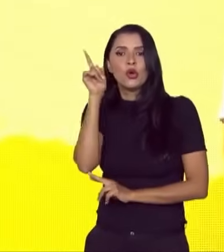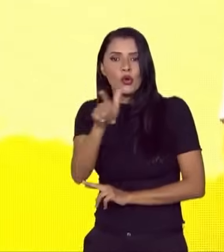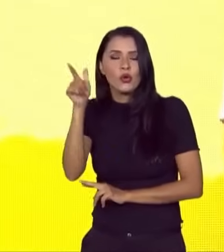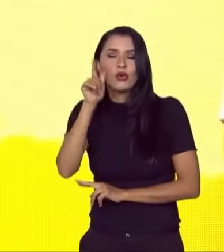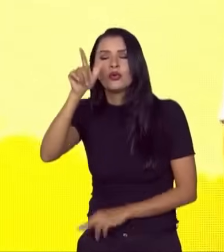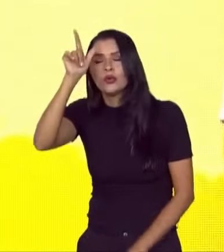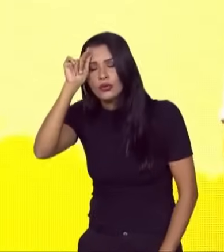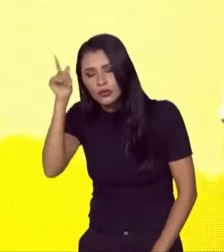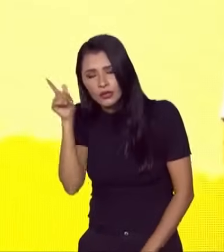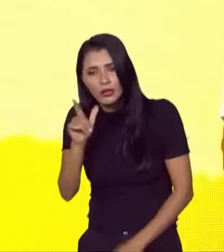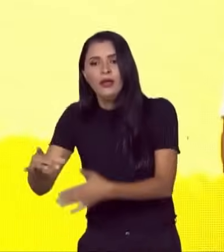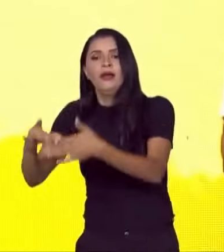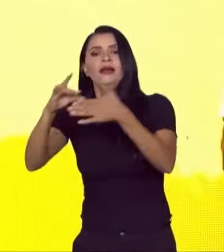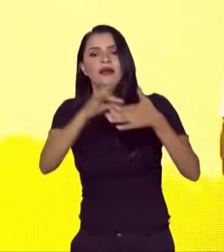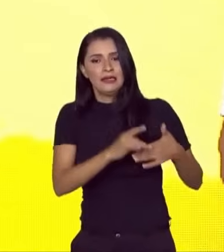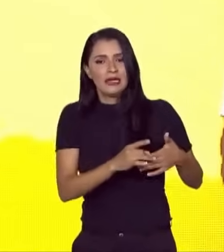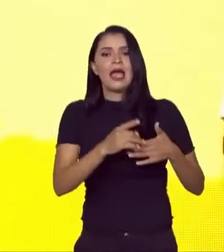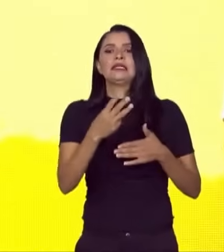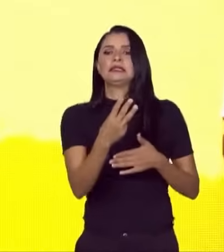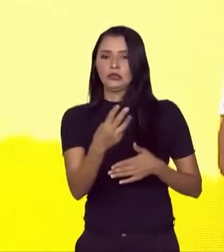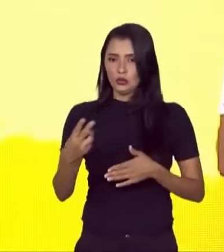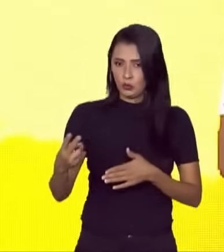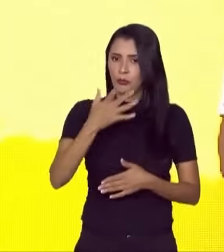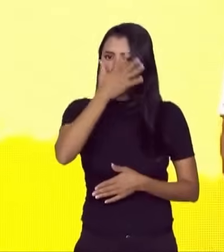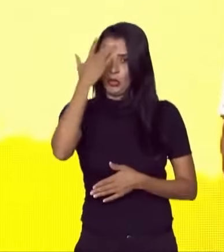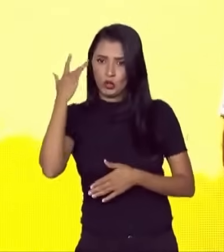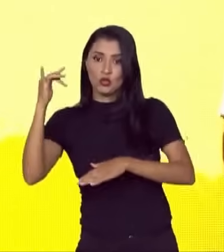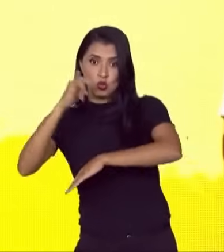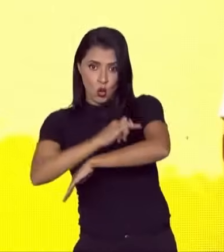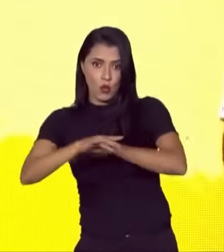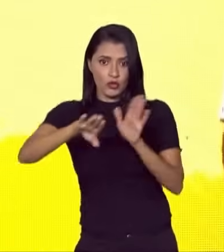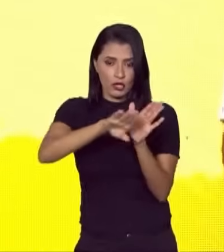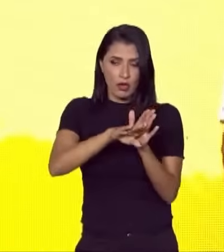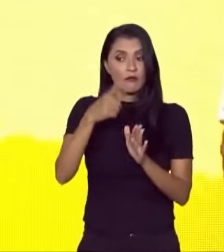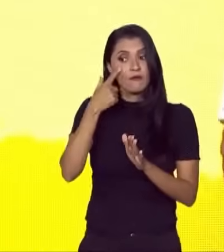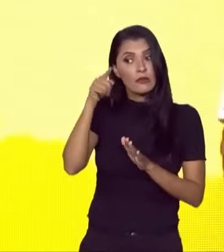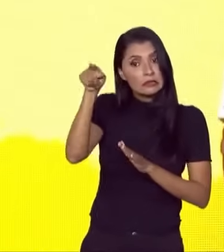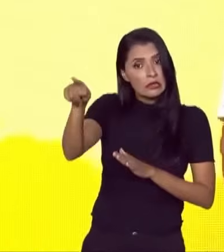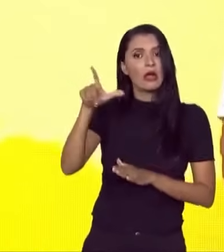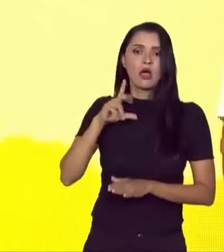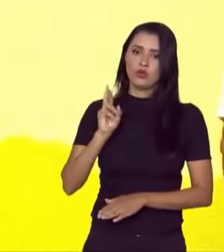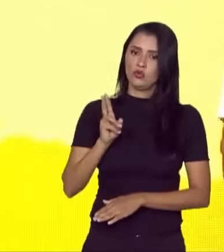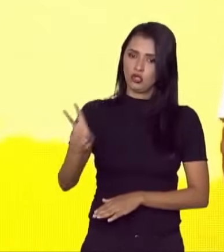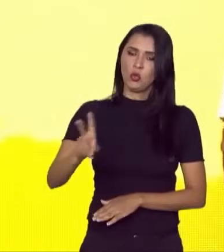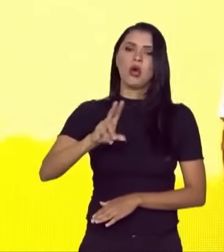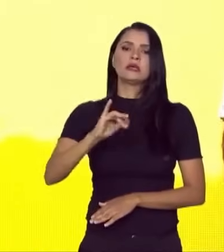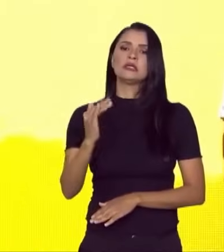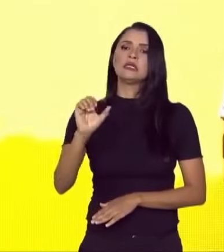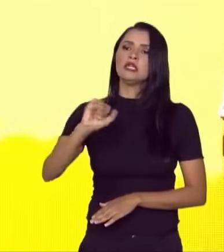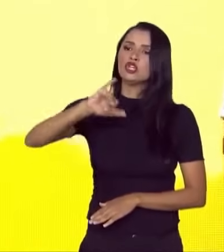trazer as 32 pessoas. Agora vamos ver se ainda tem gente na Cisjordânia que queira